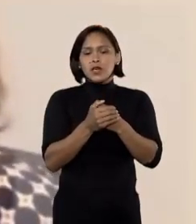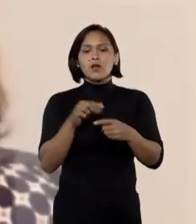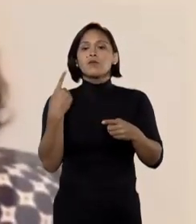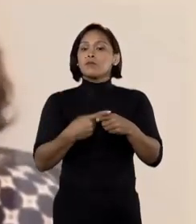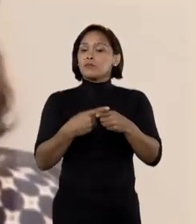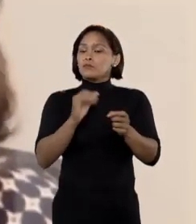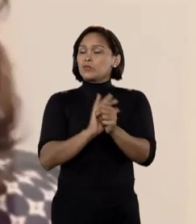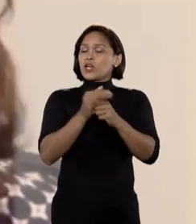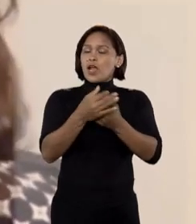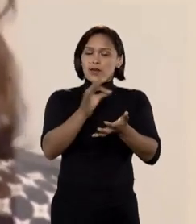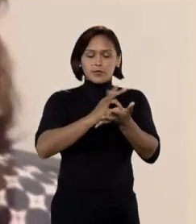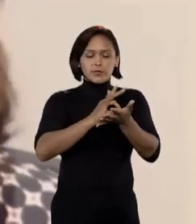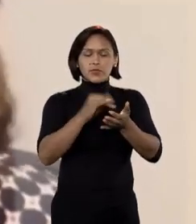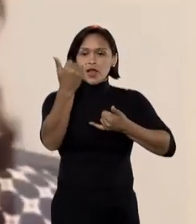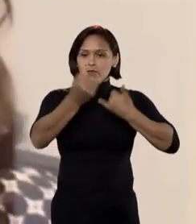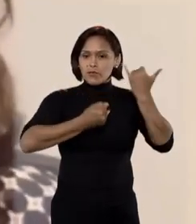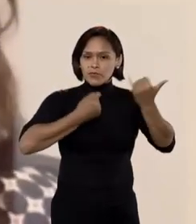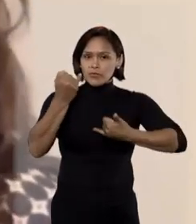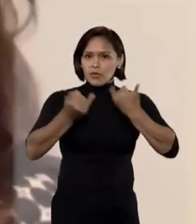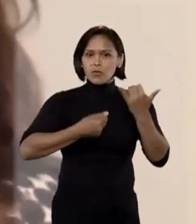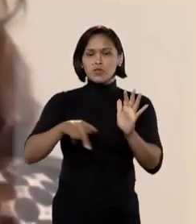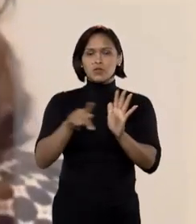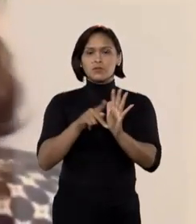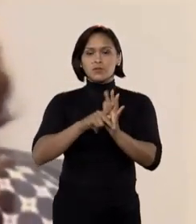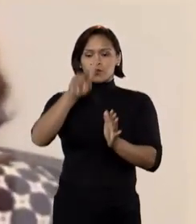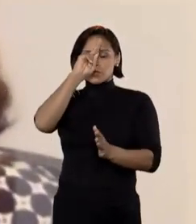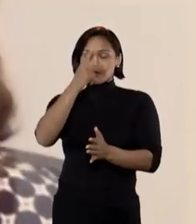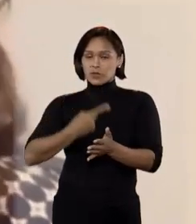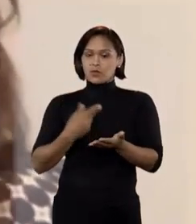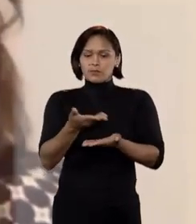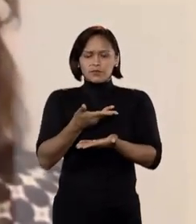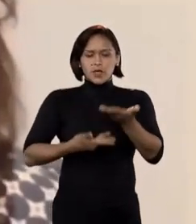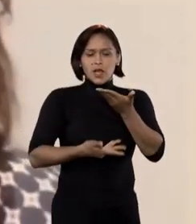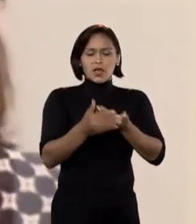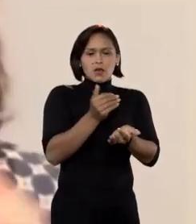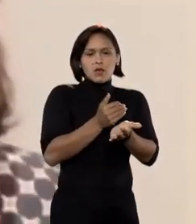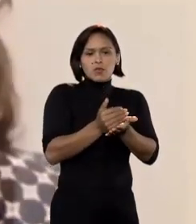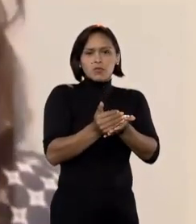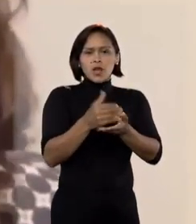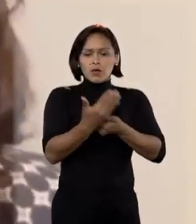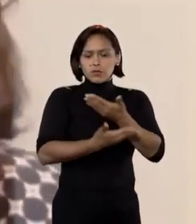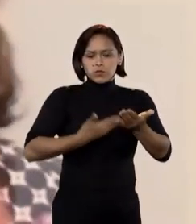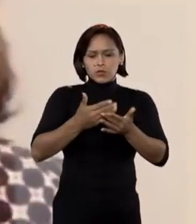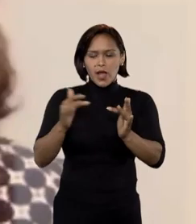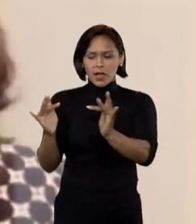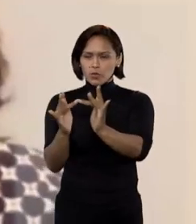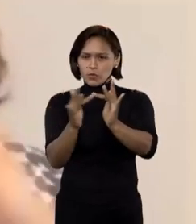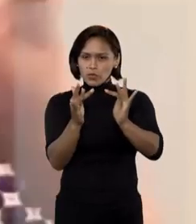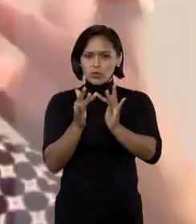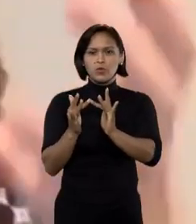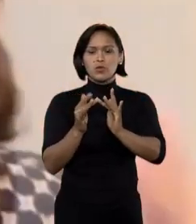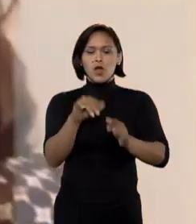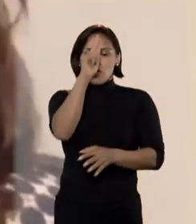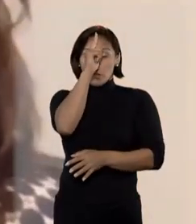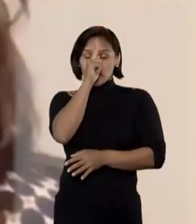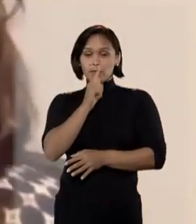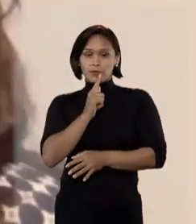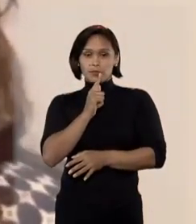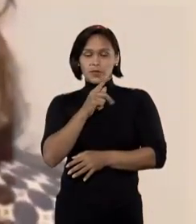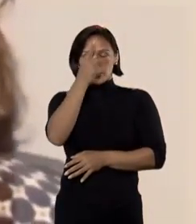Se protege o dado pessoal porque a partir do momento em que a gente compartilha dados, cruza dados ou faz um